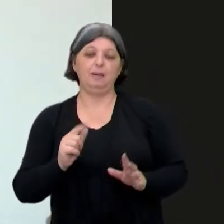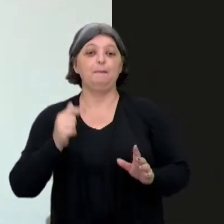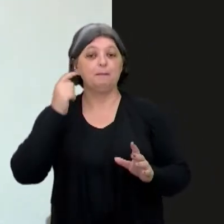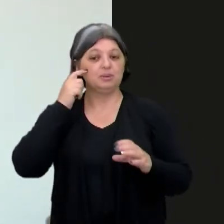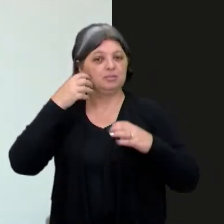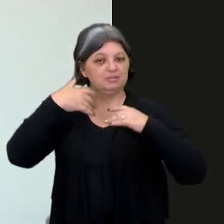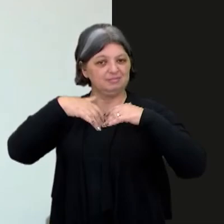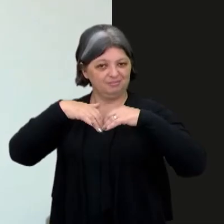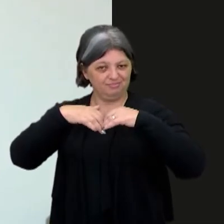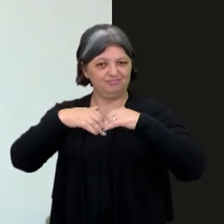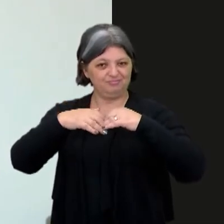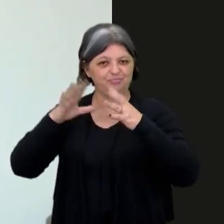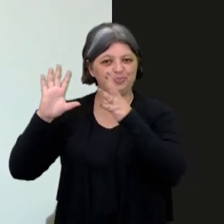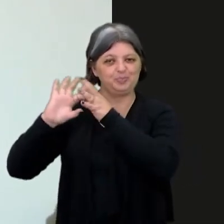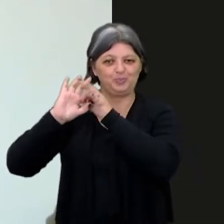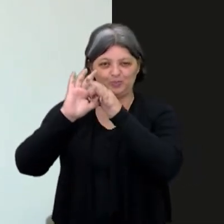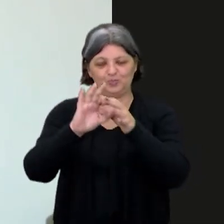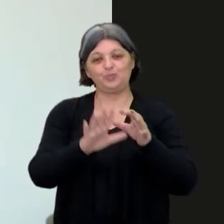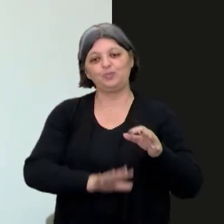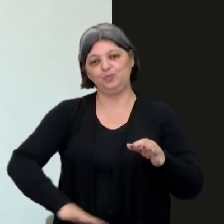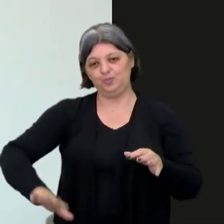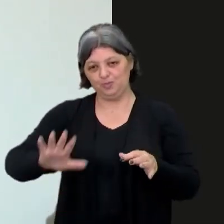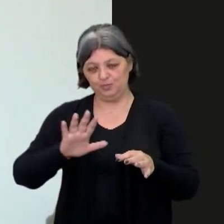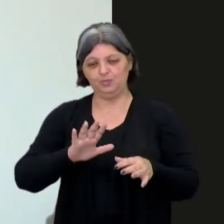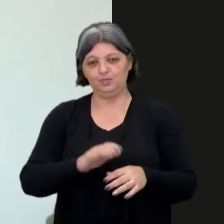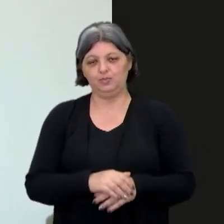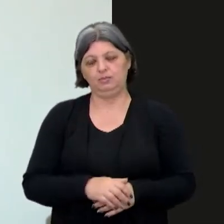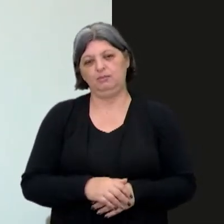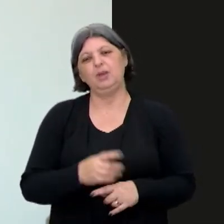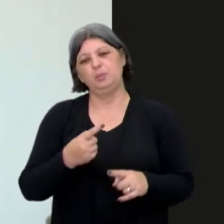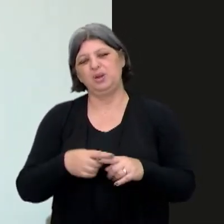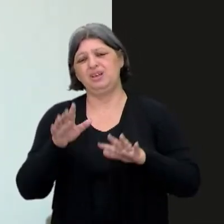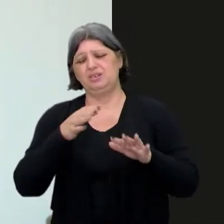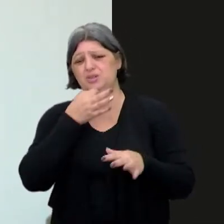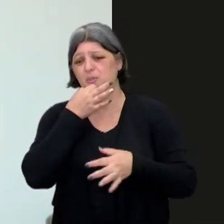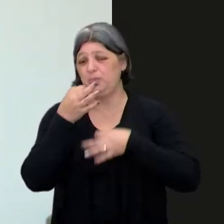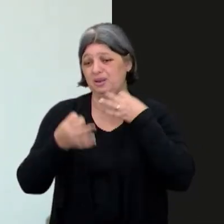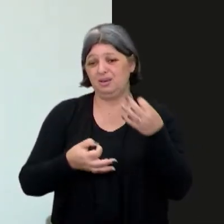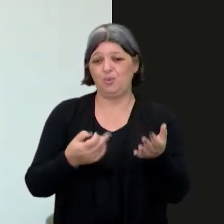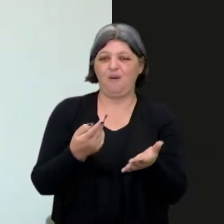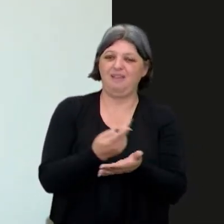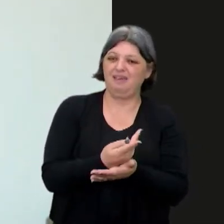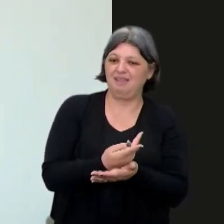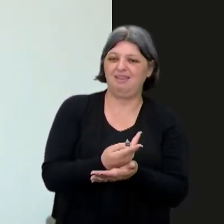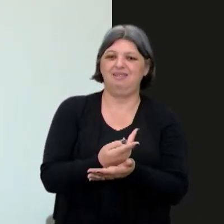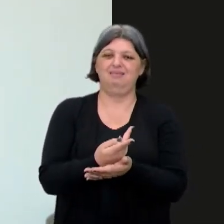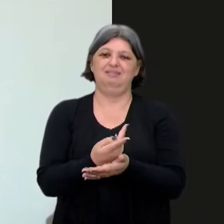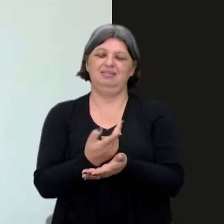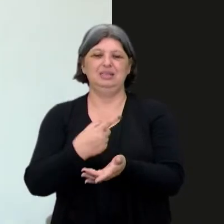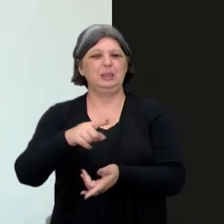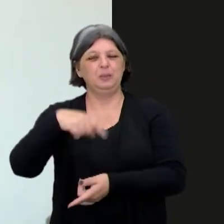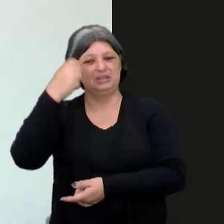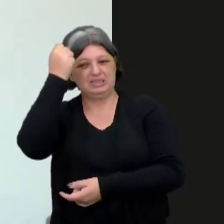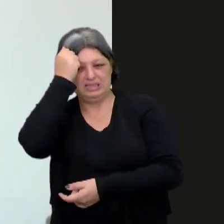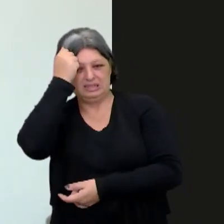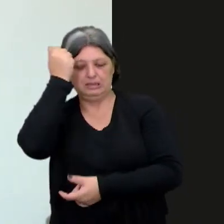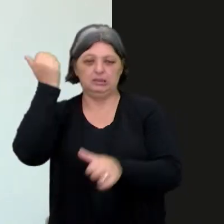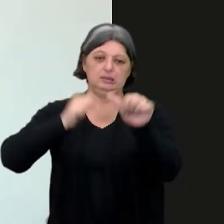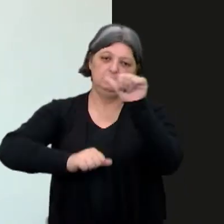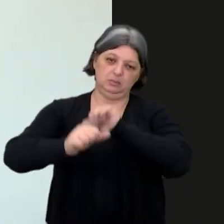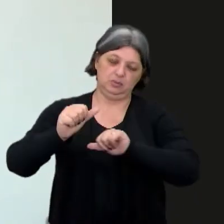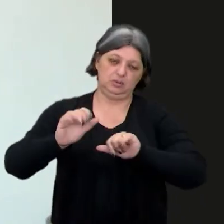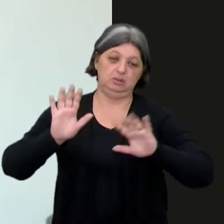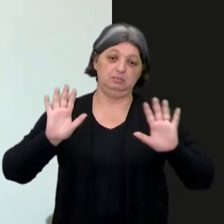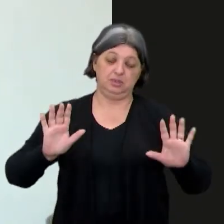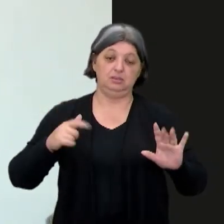de um contexto bastante geral, assim, e opiniões a gente erra muitas vezes, a gente se engana, a gente se arrepende, a gente muda até de opinião, mas